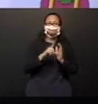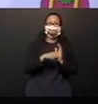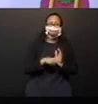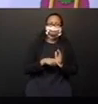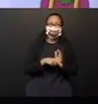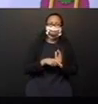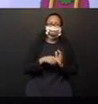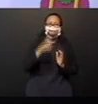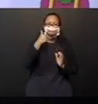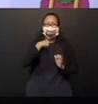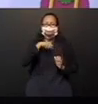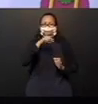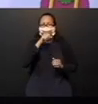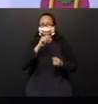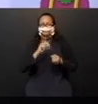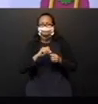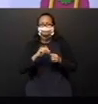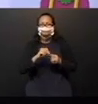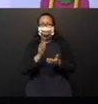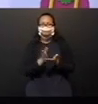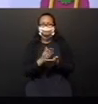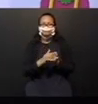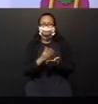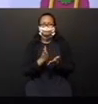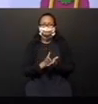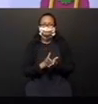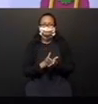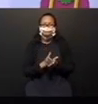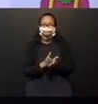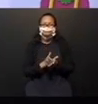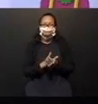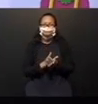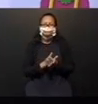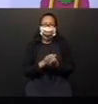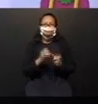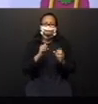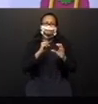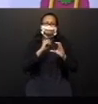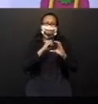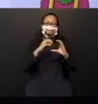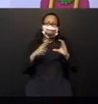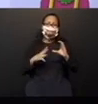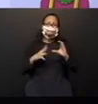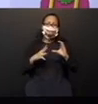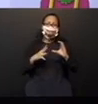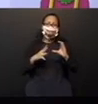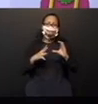mamãe fez uma torta, que é o substantivo. E qual é a característica da torta?